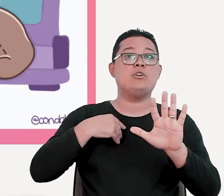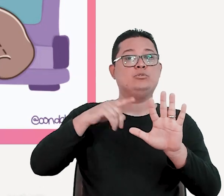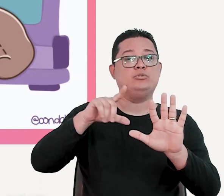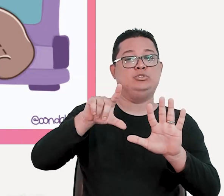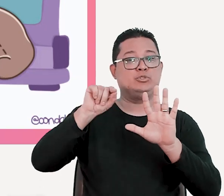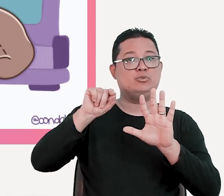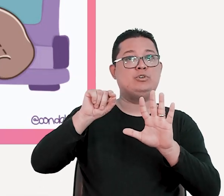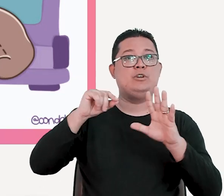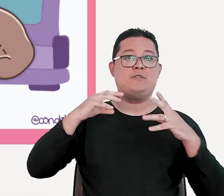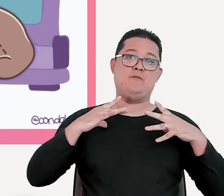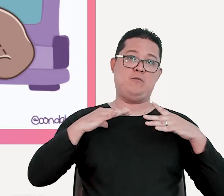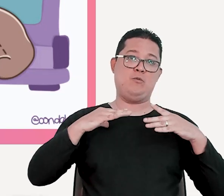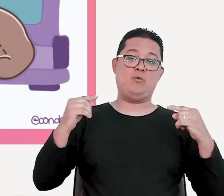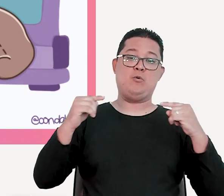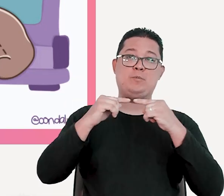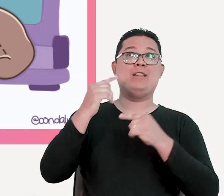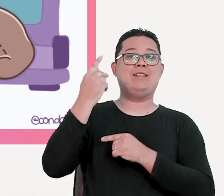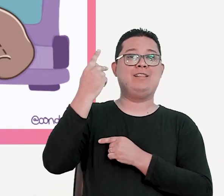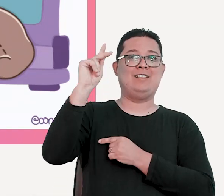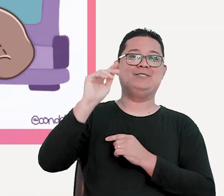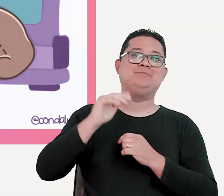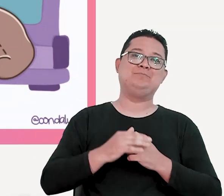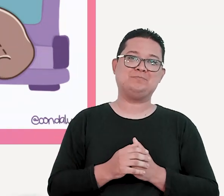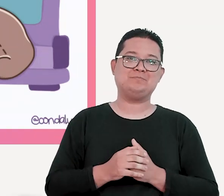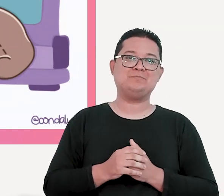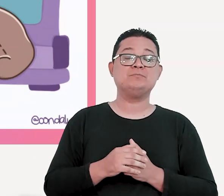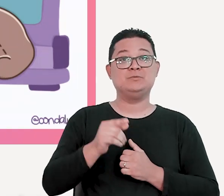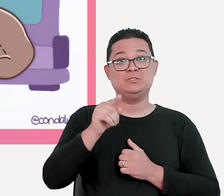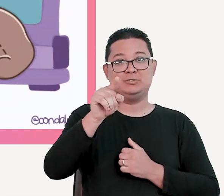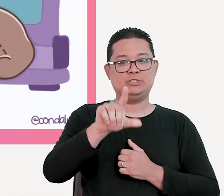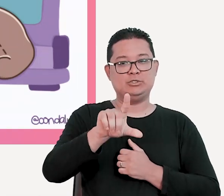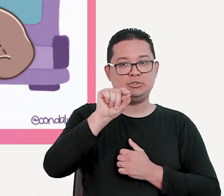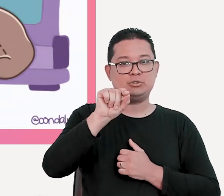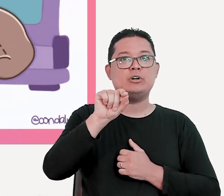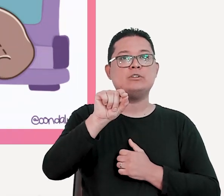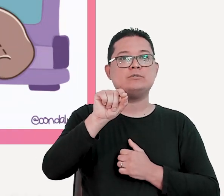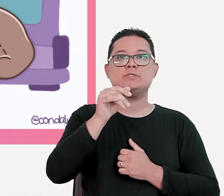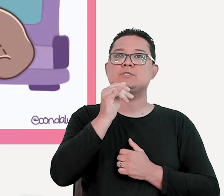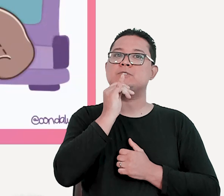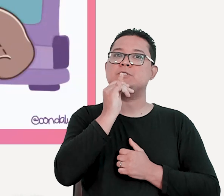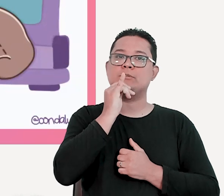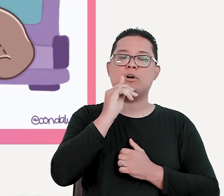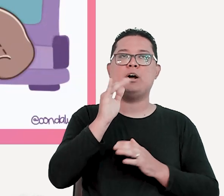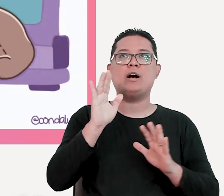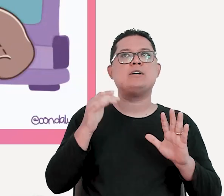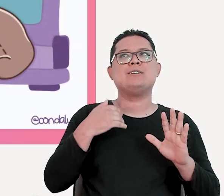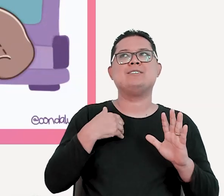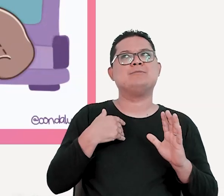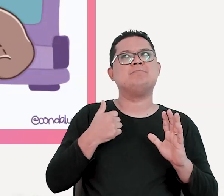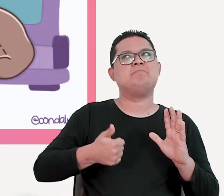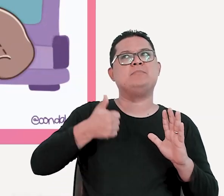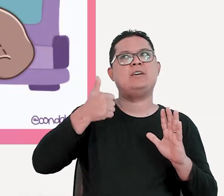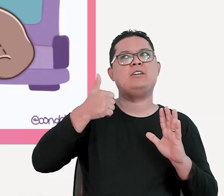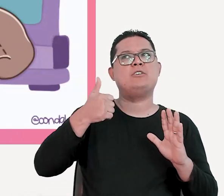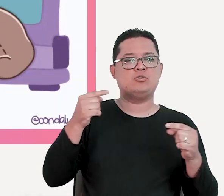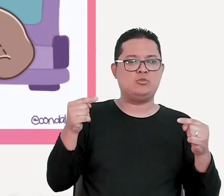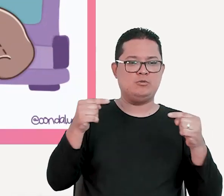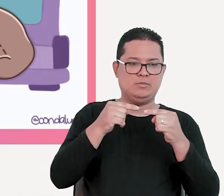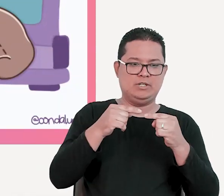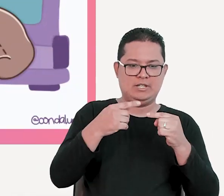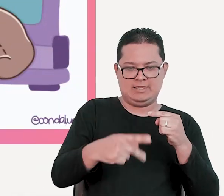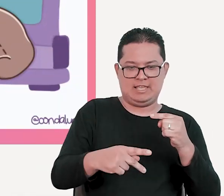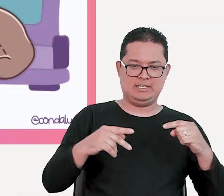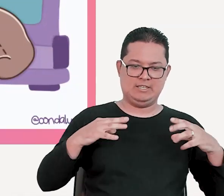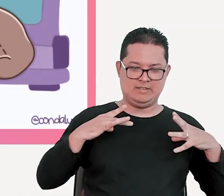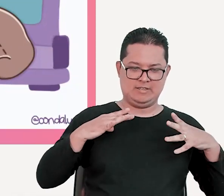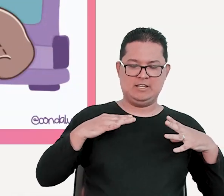feriados de Gibraltar. Quando você escolhe os feriados brasileiros, lá não emenda. Se o feriado cai na terça ou na quinta, você tem que trabalhar na segunda